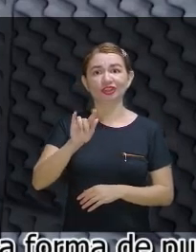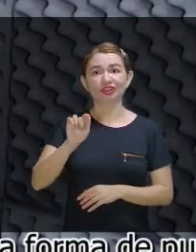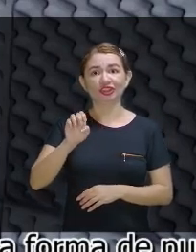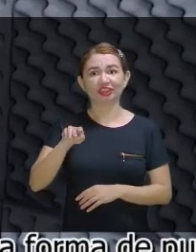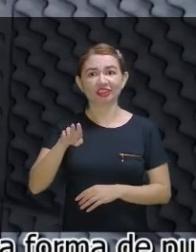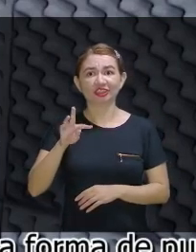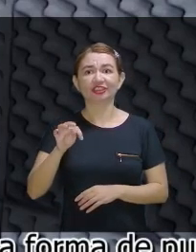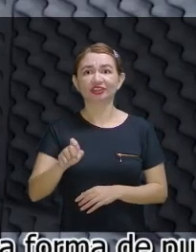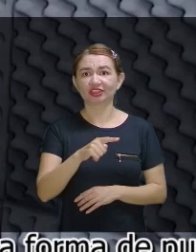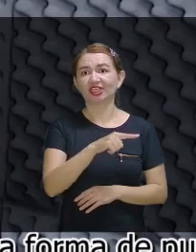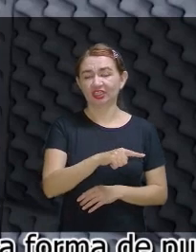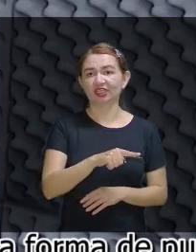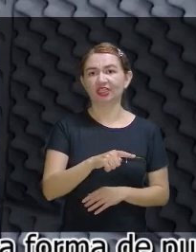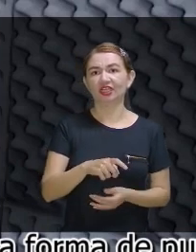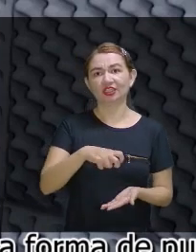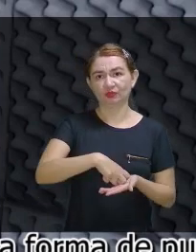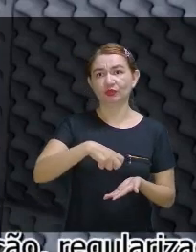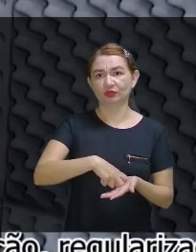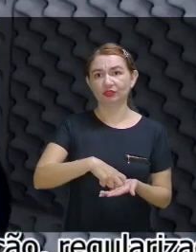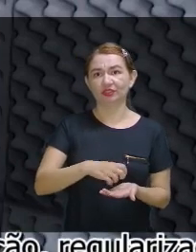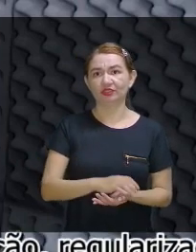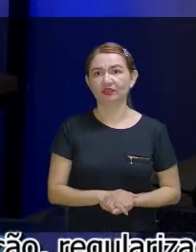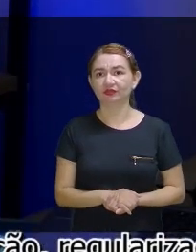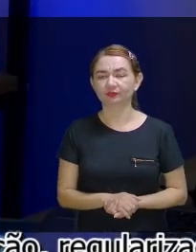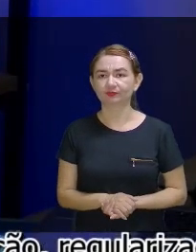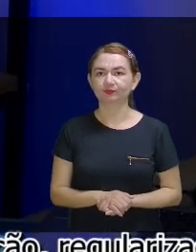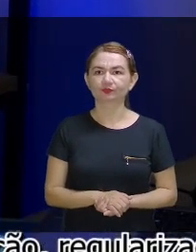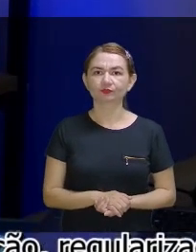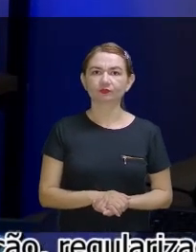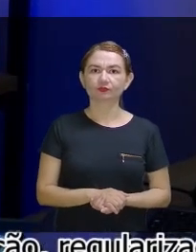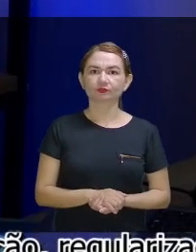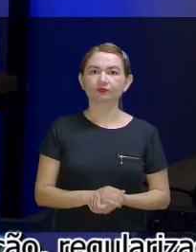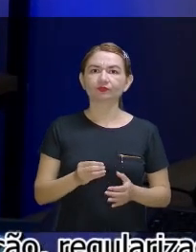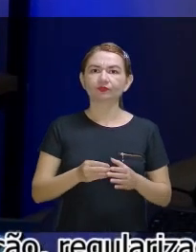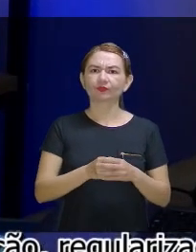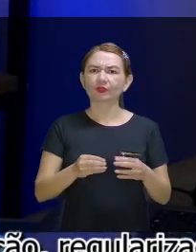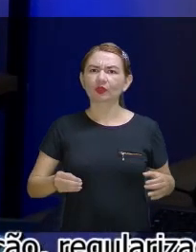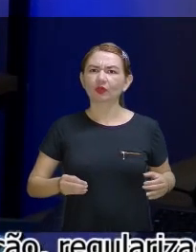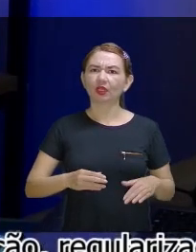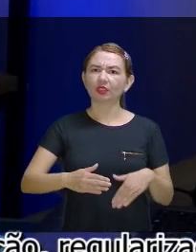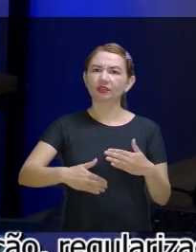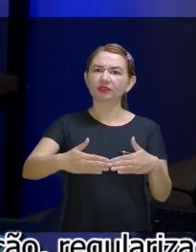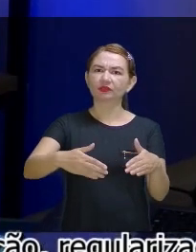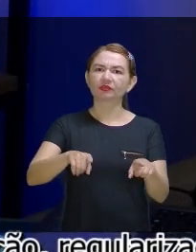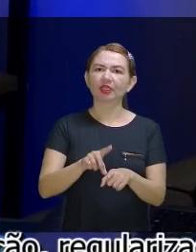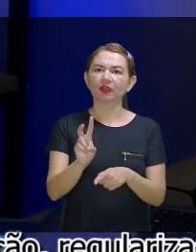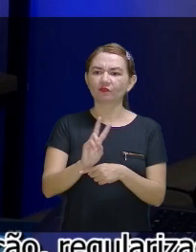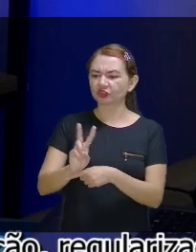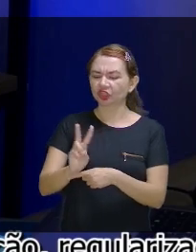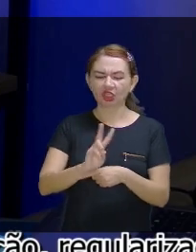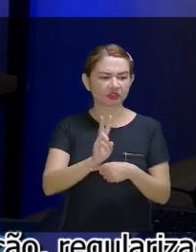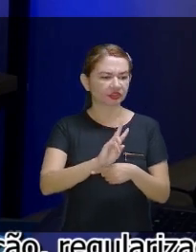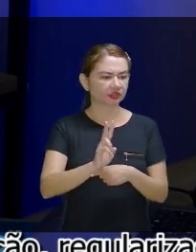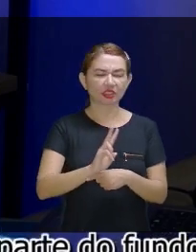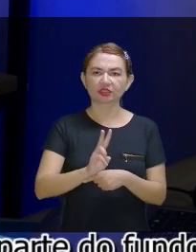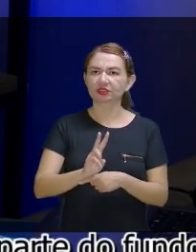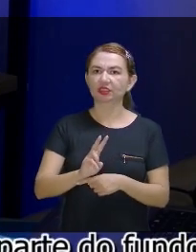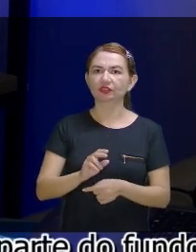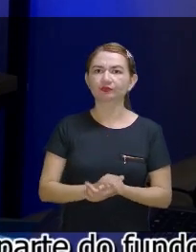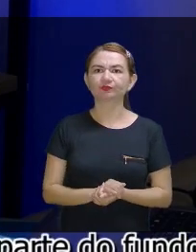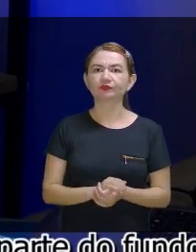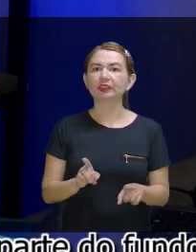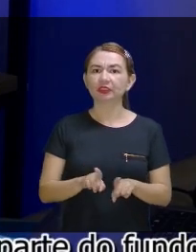vingou, mas, por lei, seria uma forma de punir. E, além das cotas, também avançou um pouco mais essa fiscalização, a regularização. Foco no apresentador